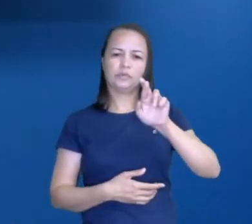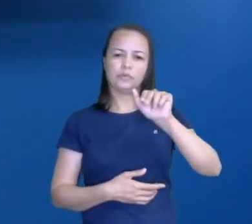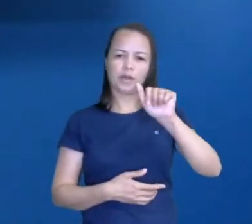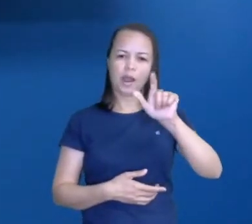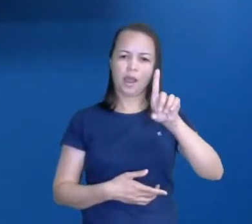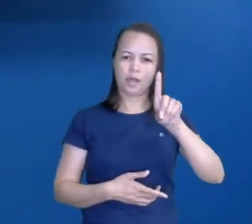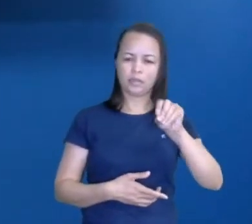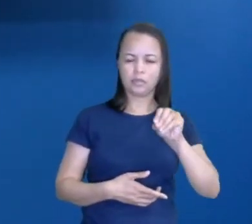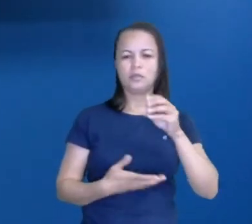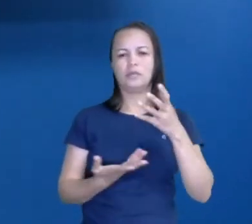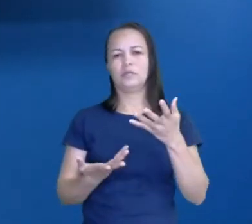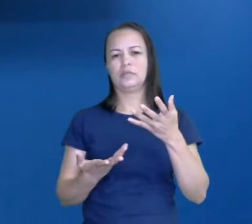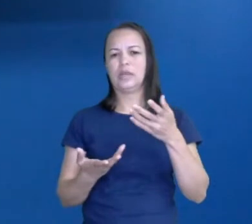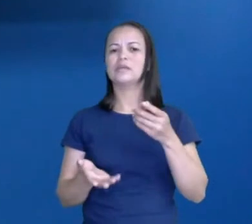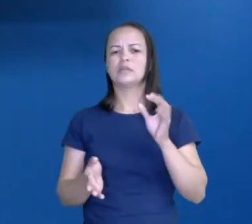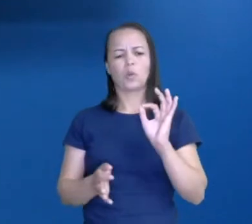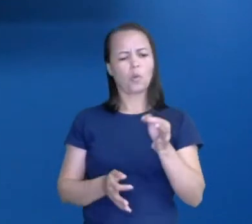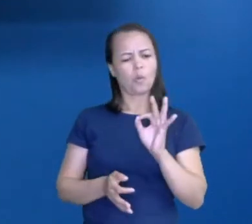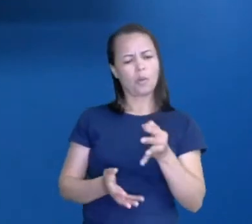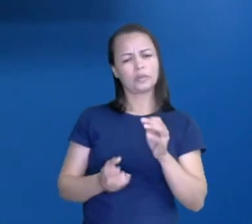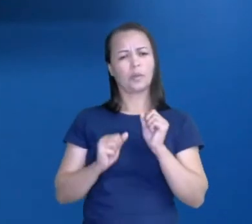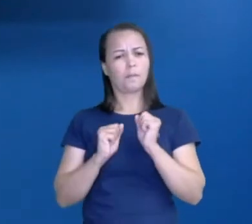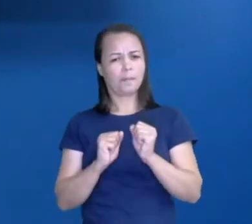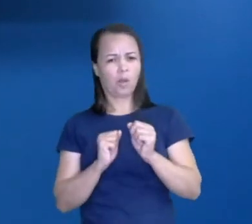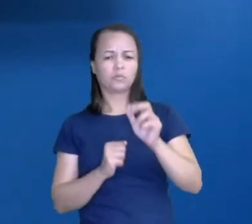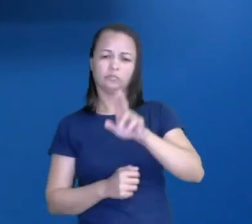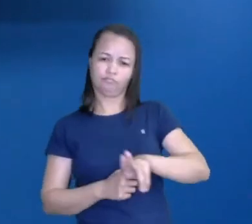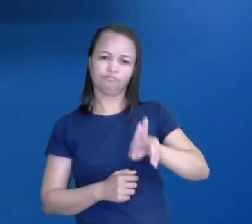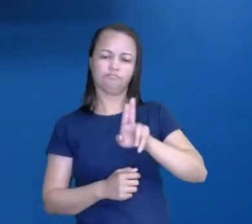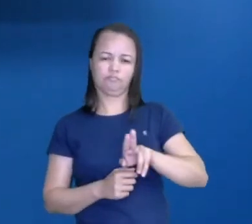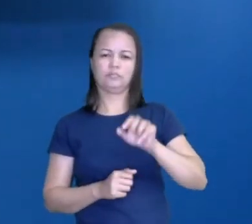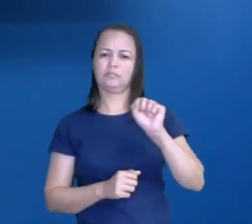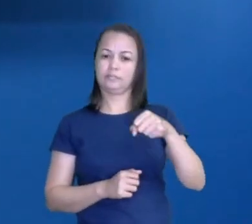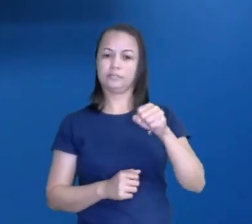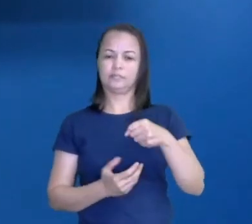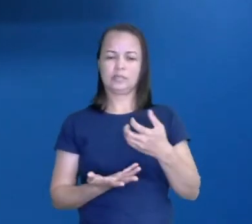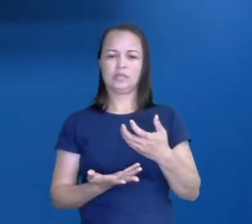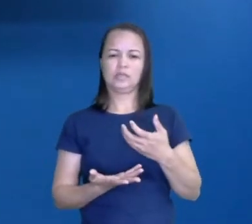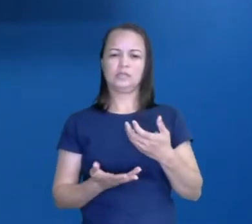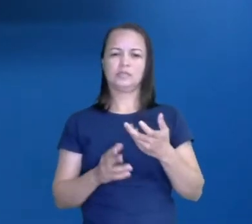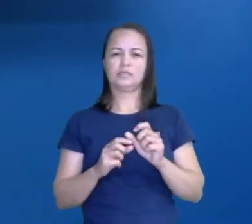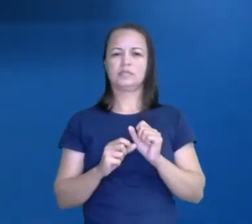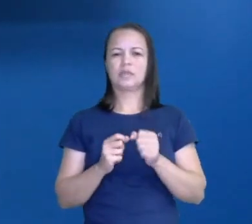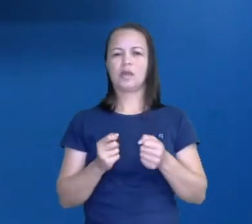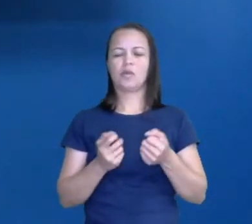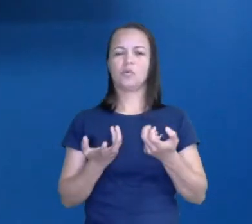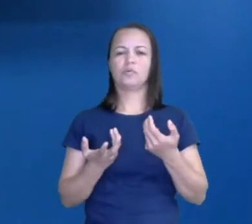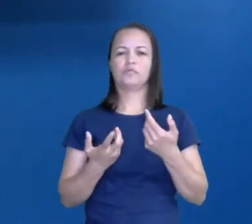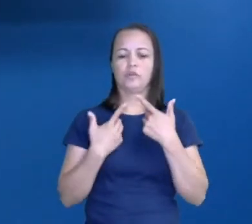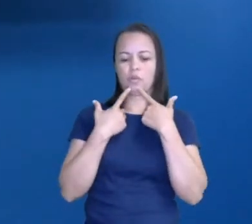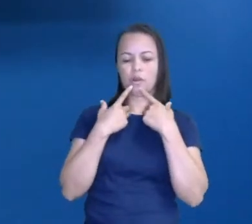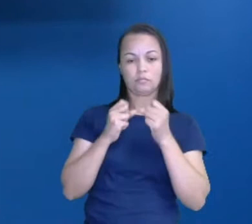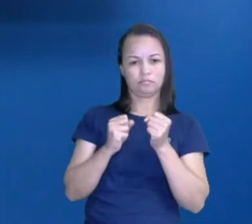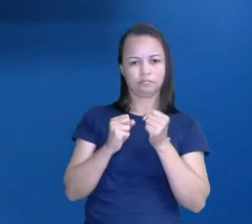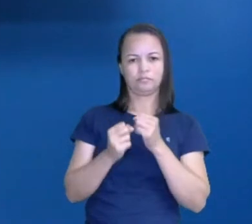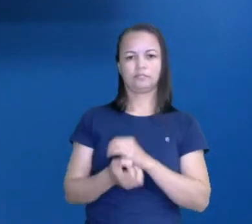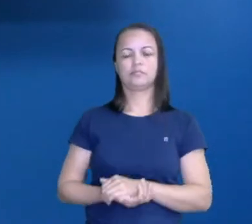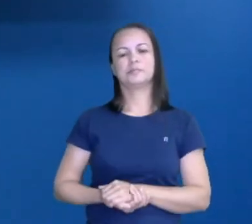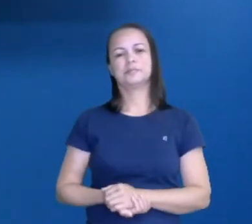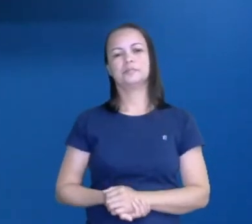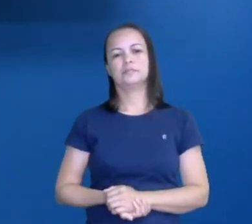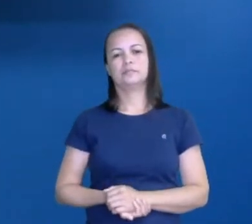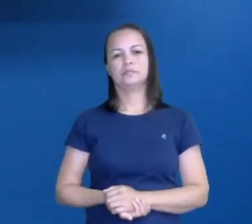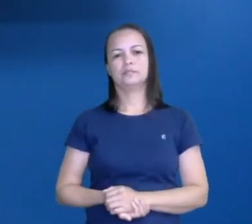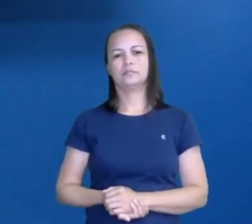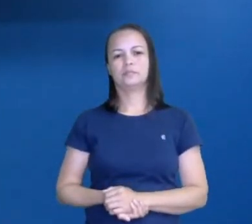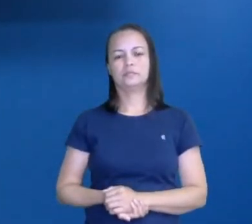Está totalmente correto. Eu posso utilizar elas. Sim, são figuras de linguagem.